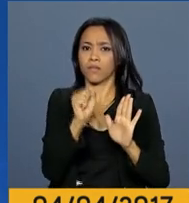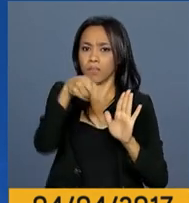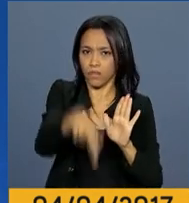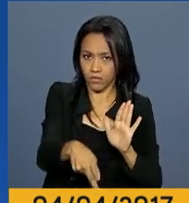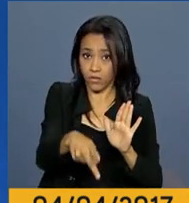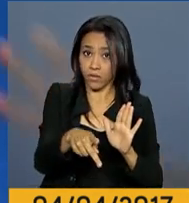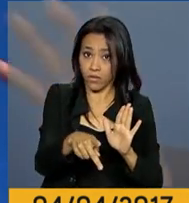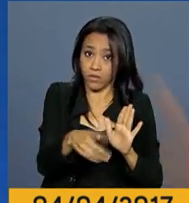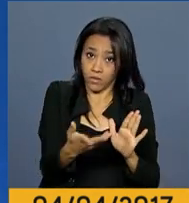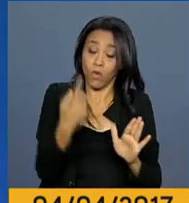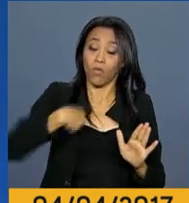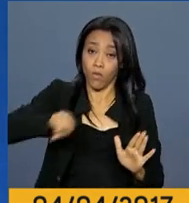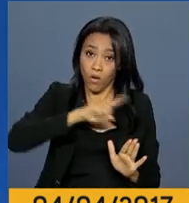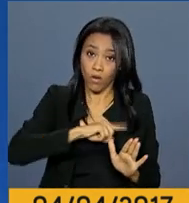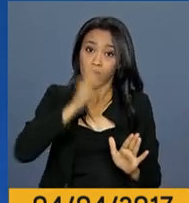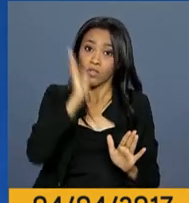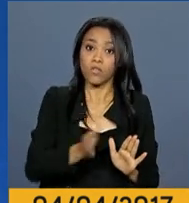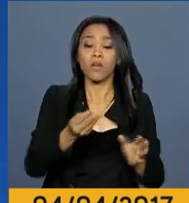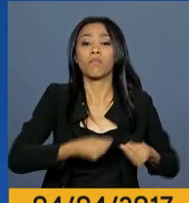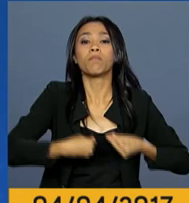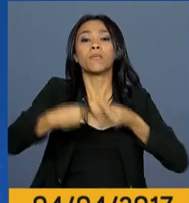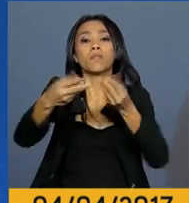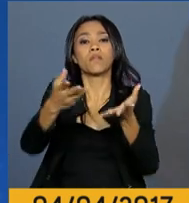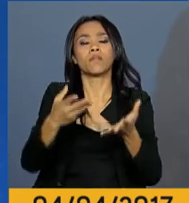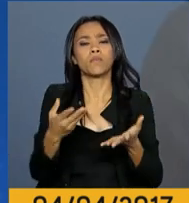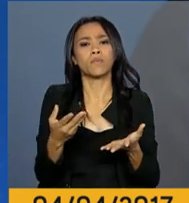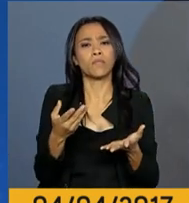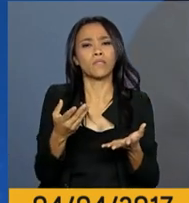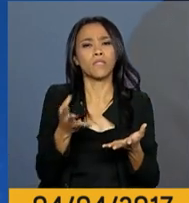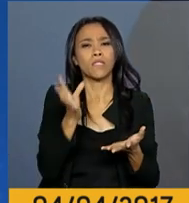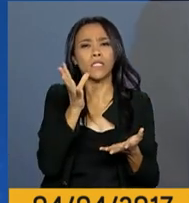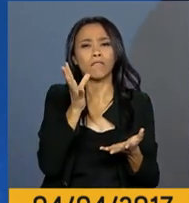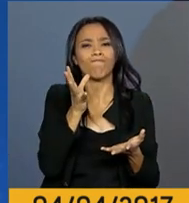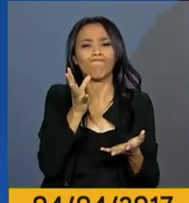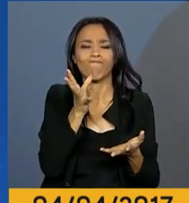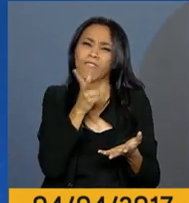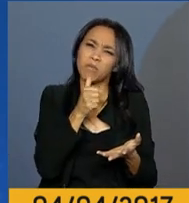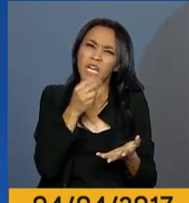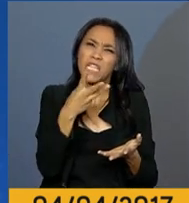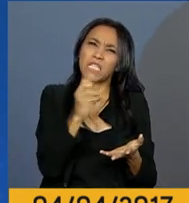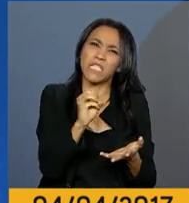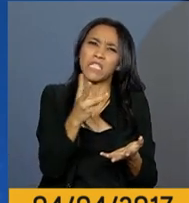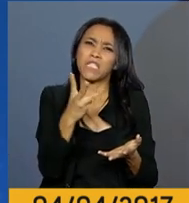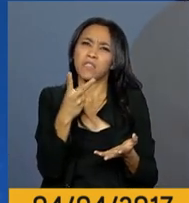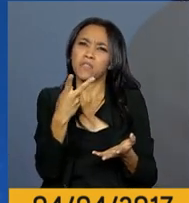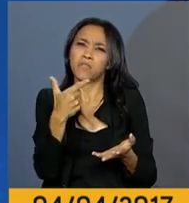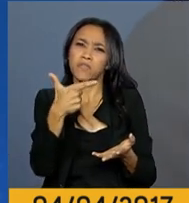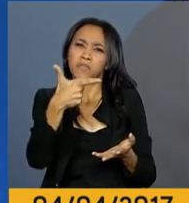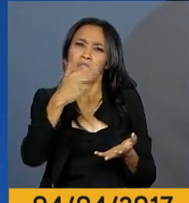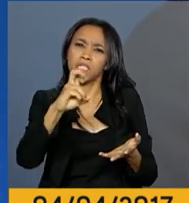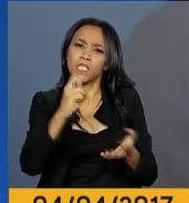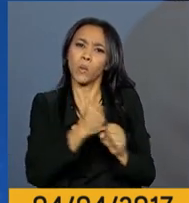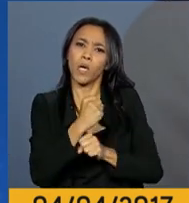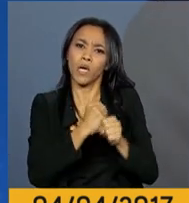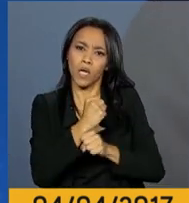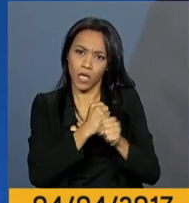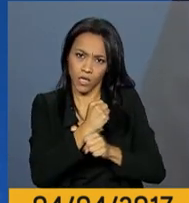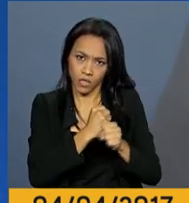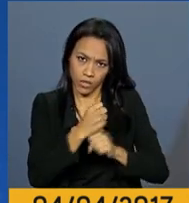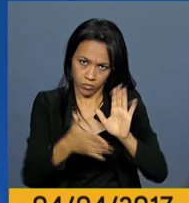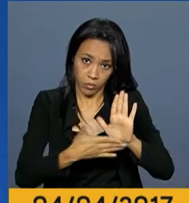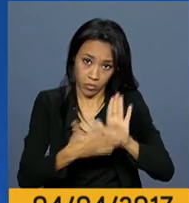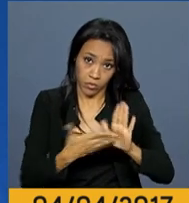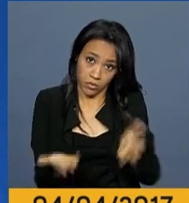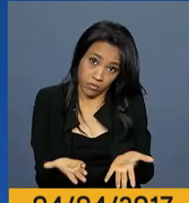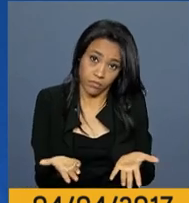Nós mandamos uma reforma que nós entendemos que deva durar 30 anos, 25 anos. Agora, evidentemente, o